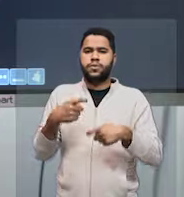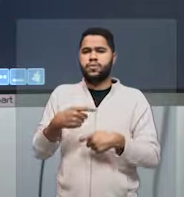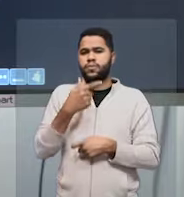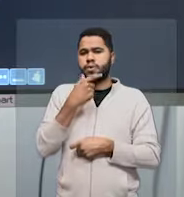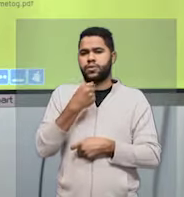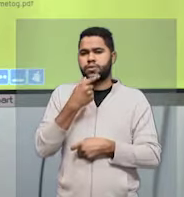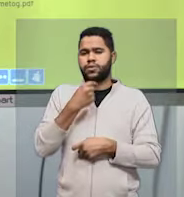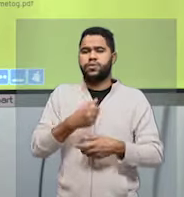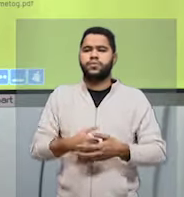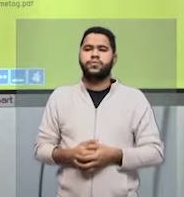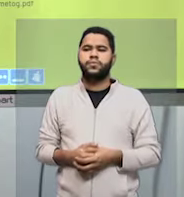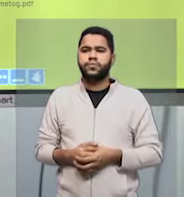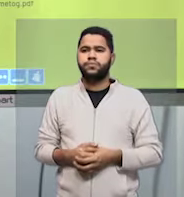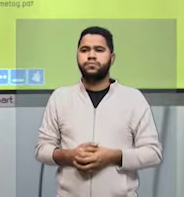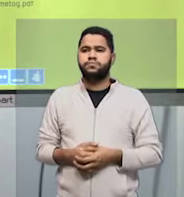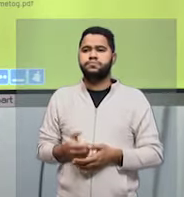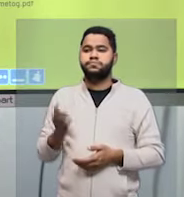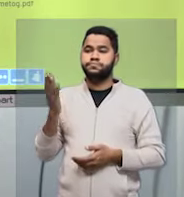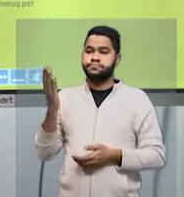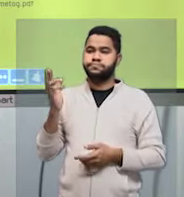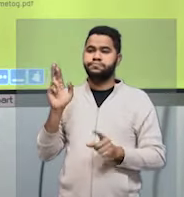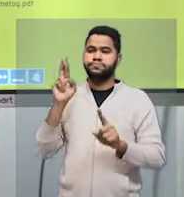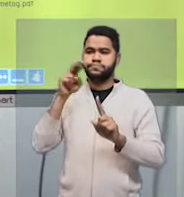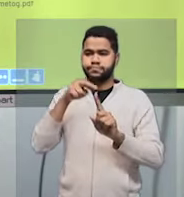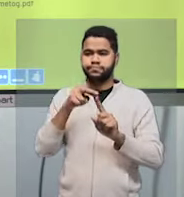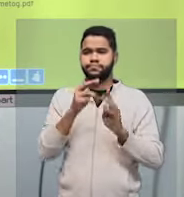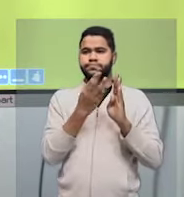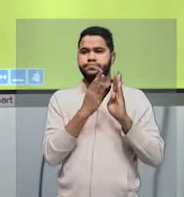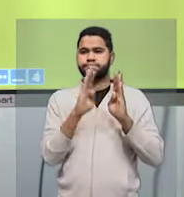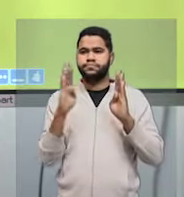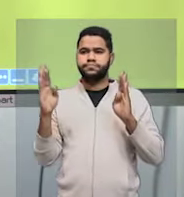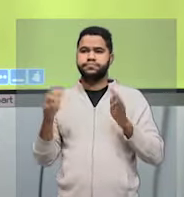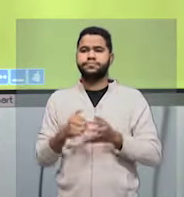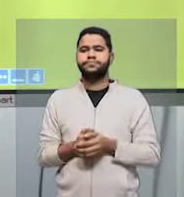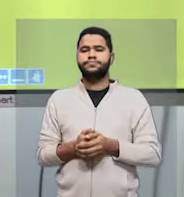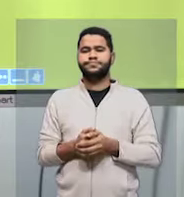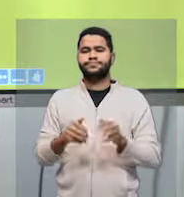masculino. Essa foi minha referência bibliográfica.